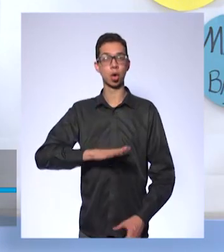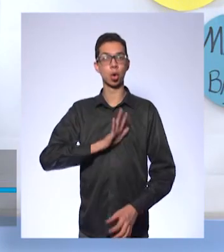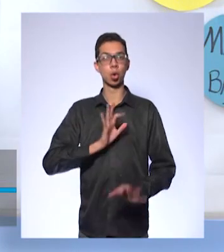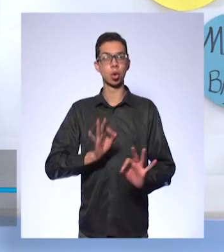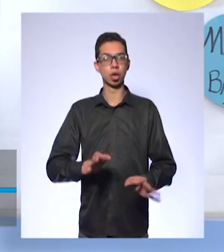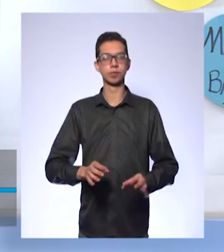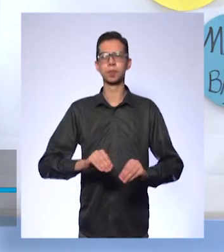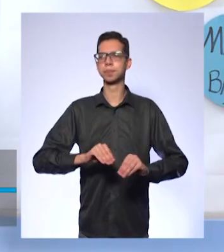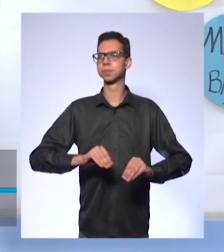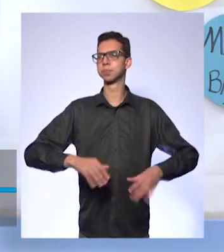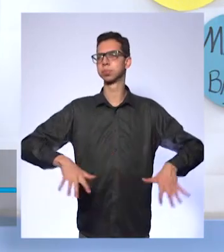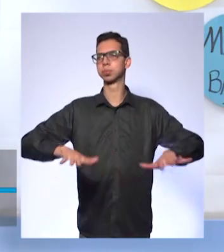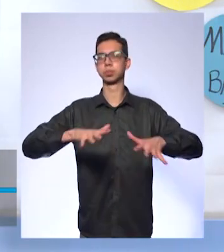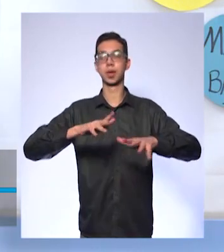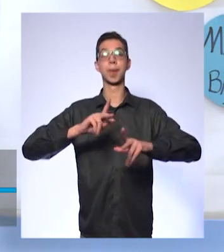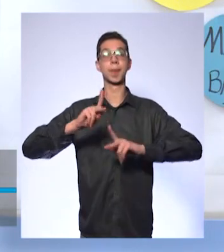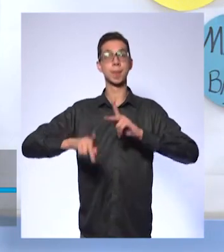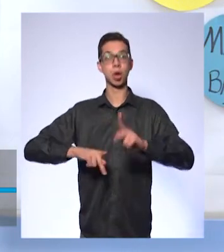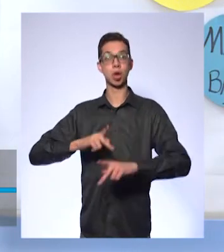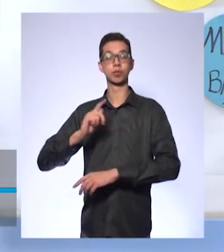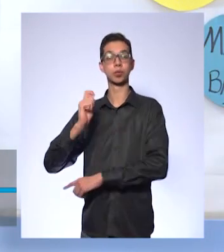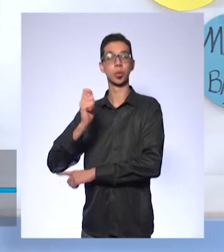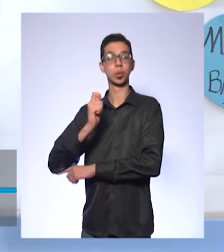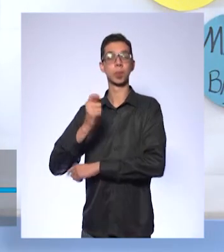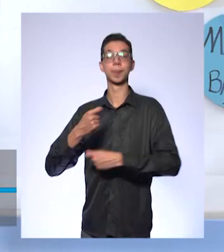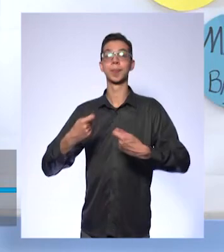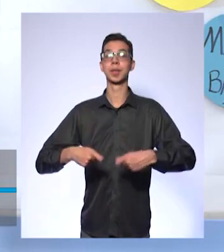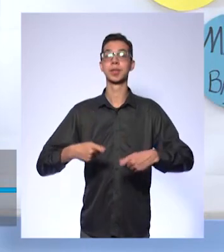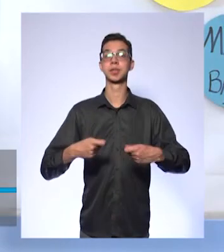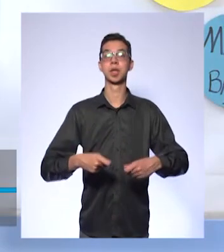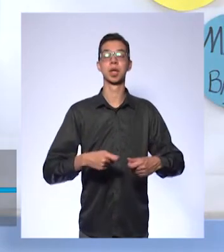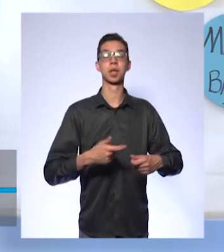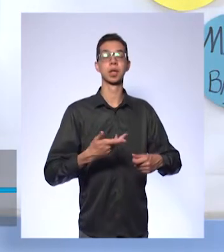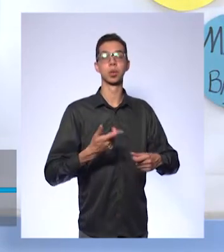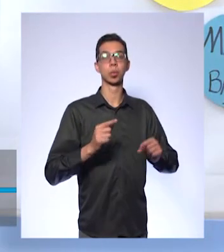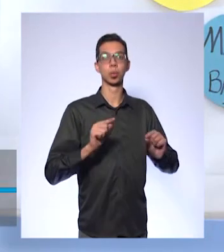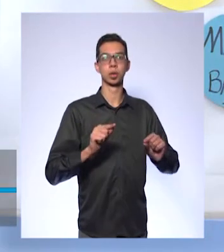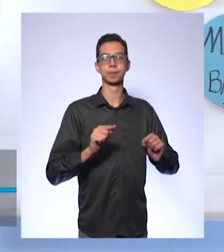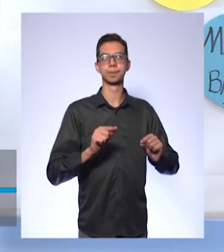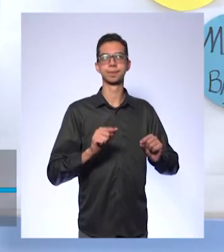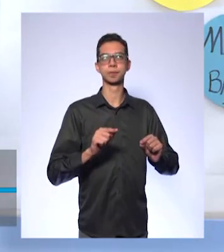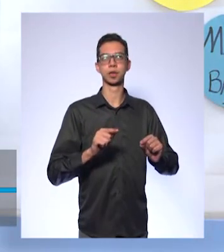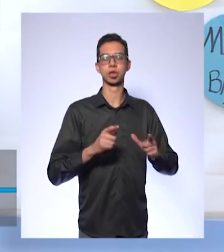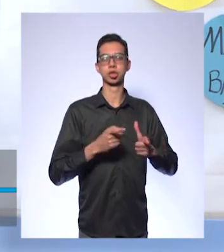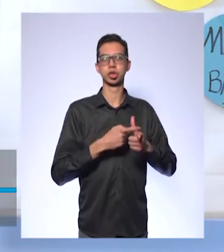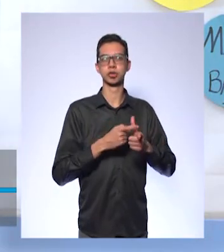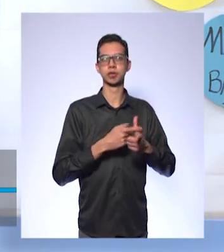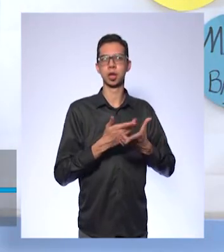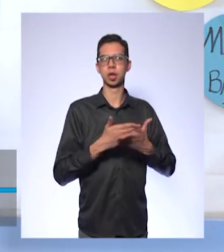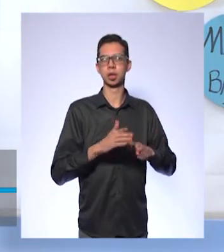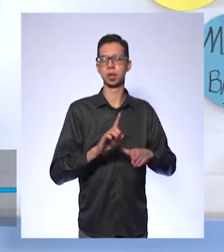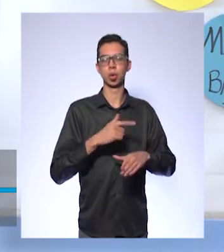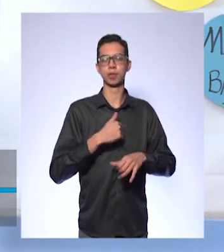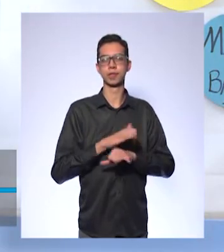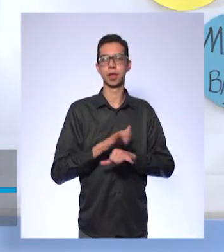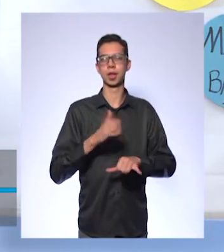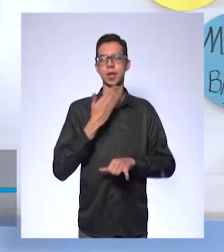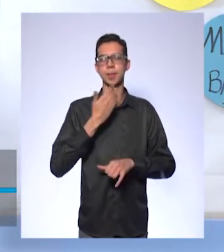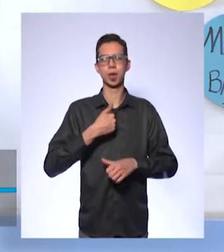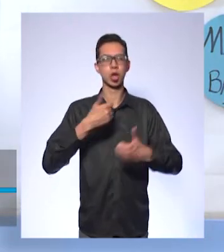reparar as suas dívidas não, como eu posso dizer, eles tiveram prejuízos. Isso. Eles tiveram prejuízos.